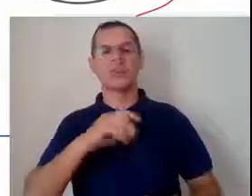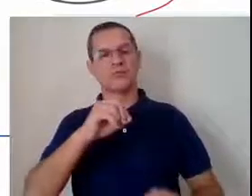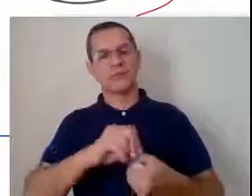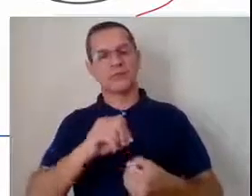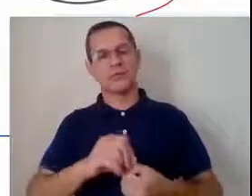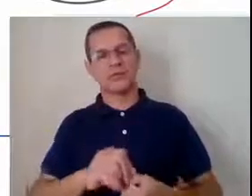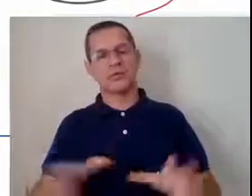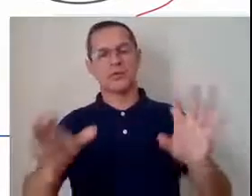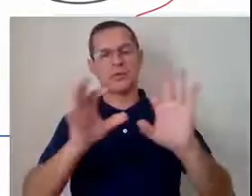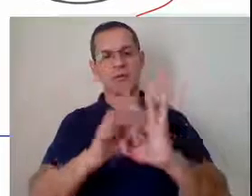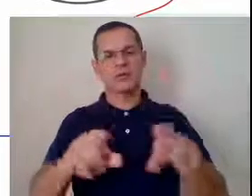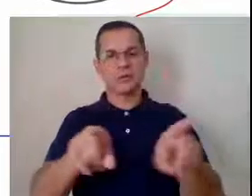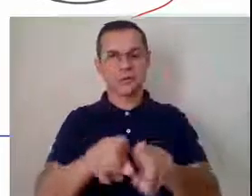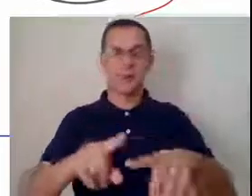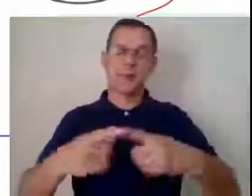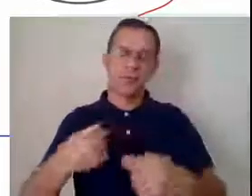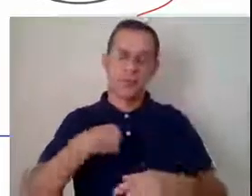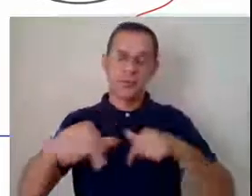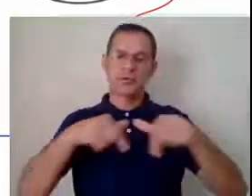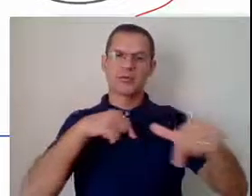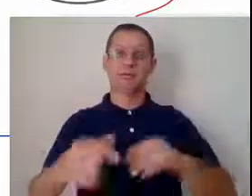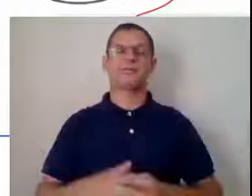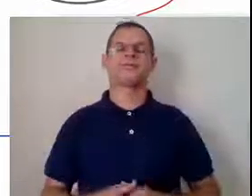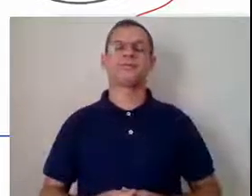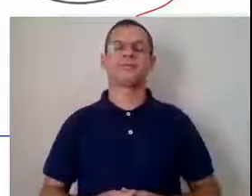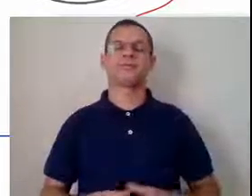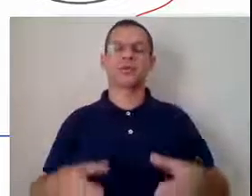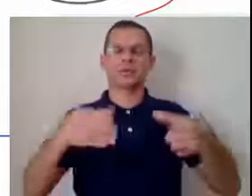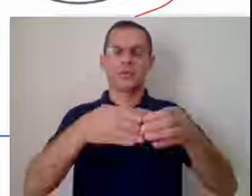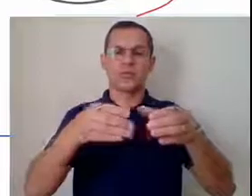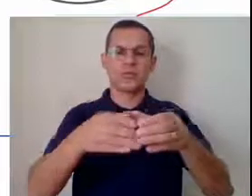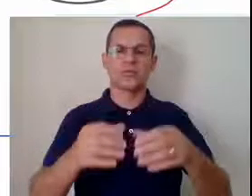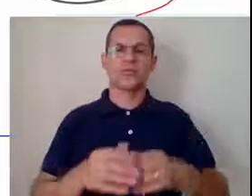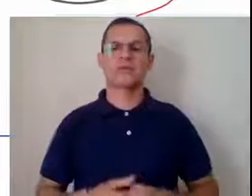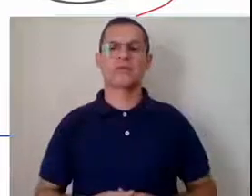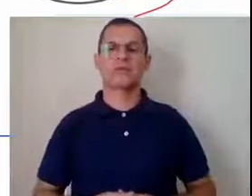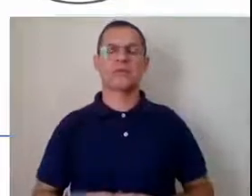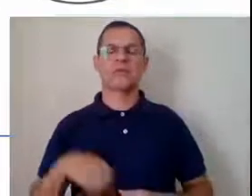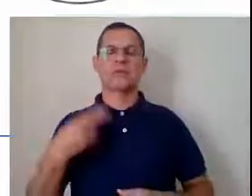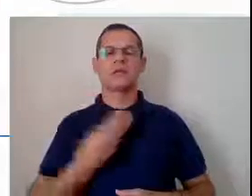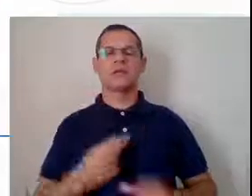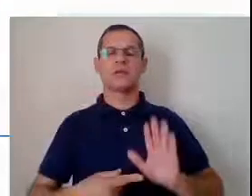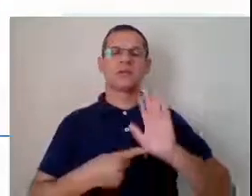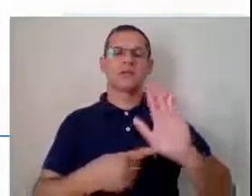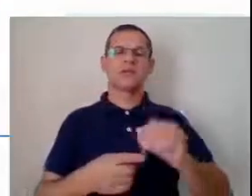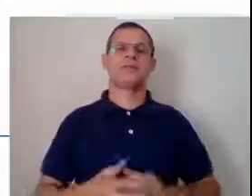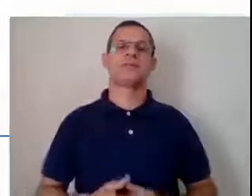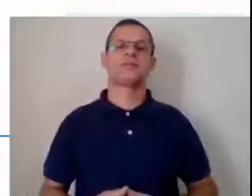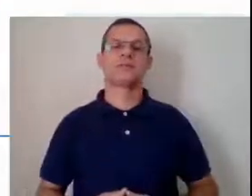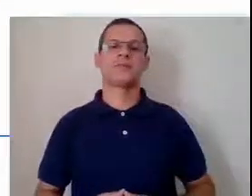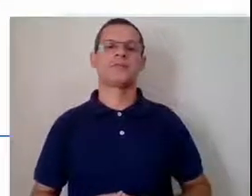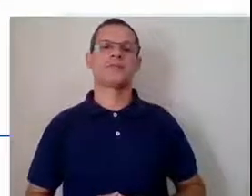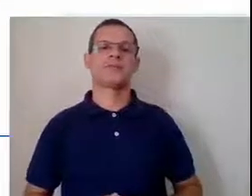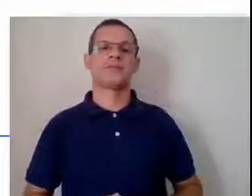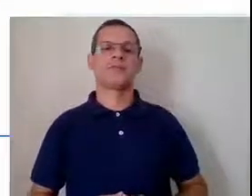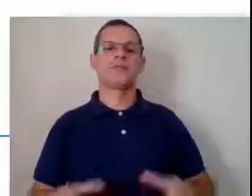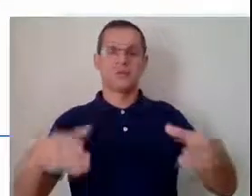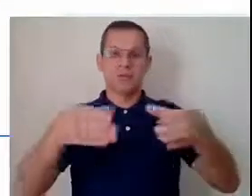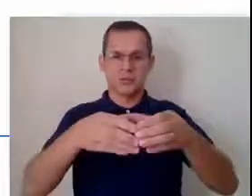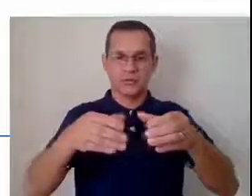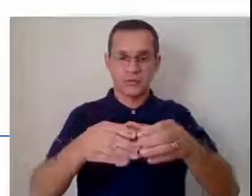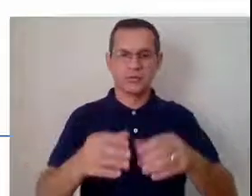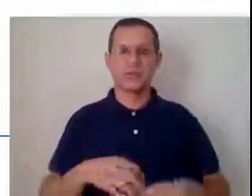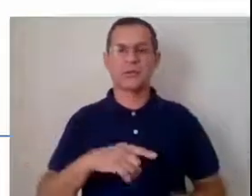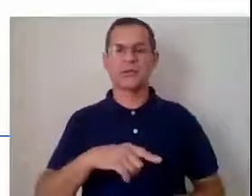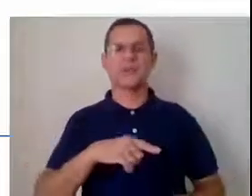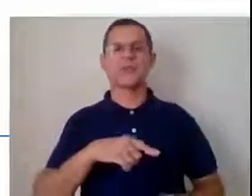fazendo relações também, estou trabalhando com conjuntos, né? A nossa representação aí dos conjuntos,